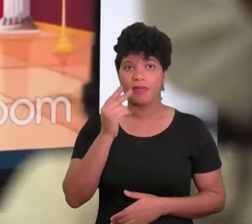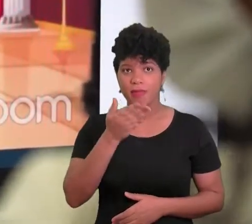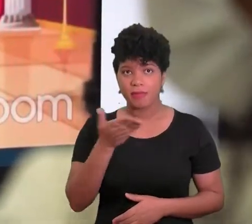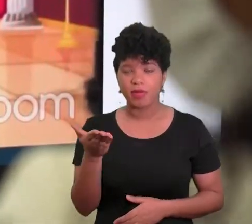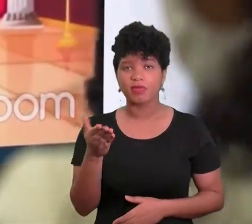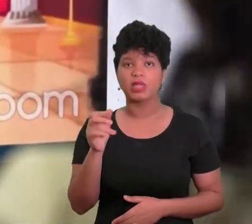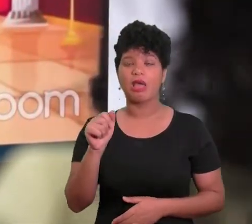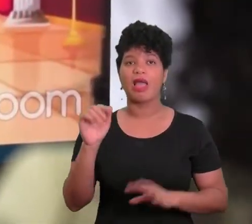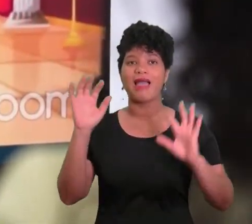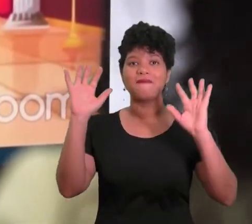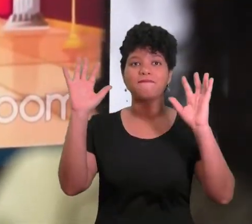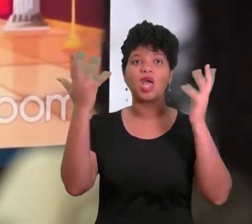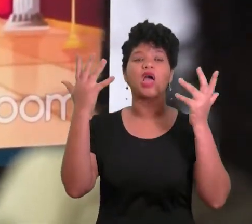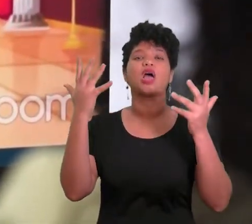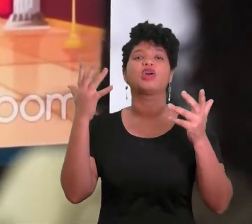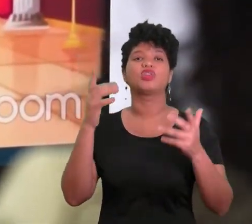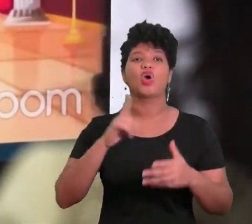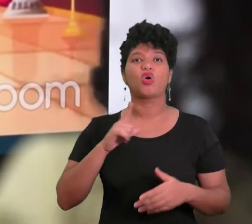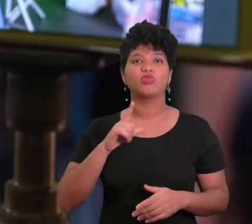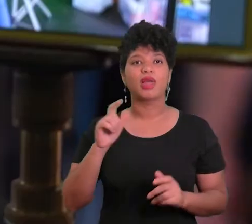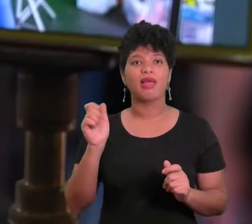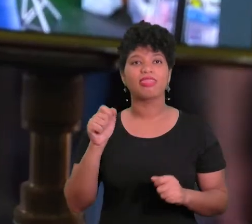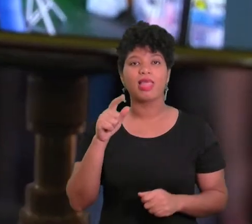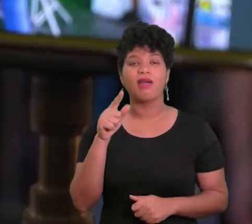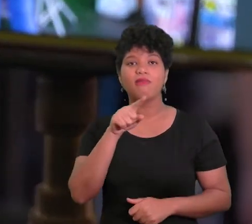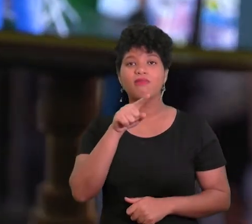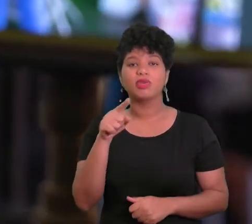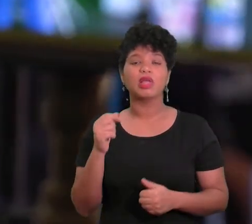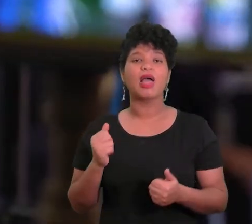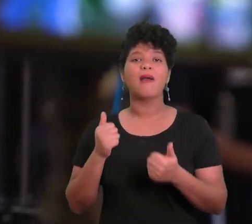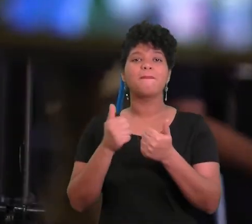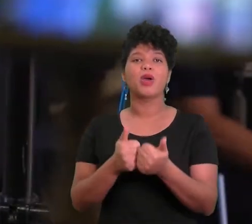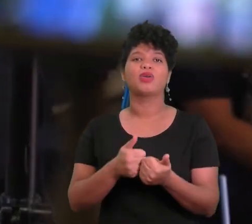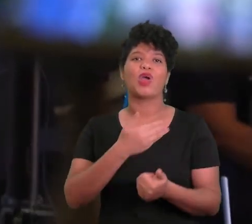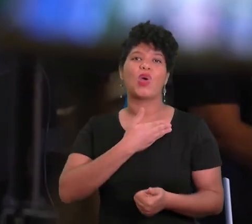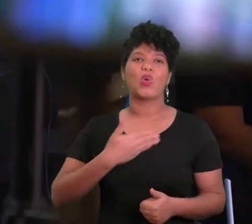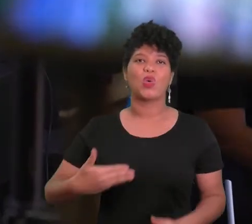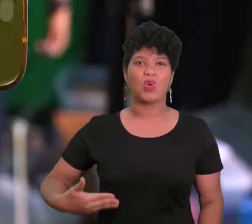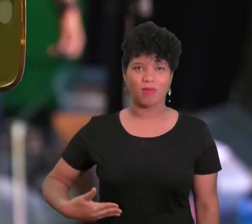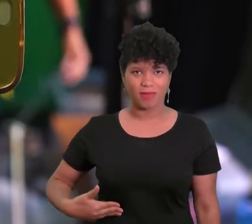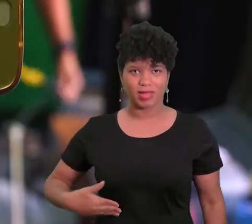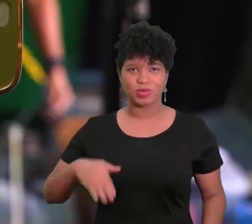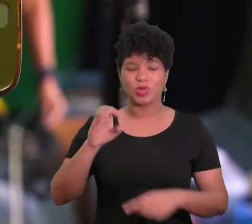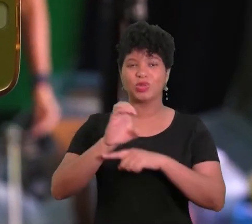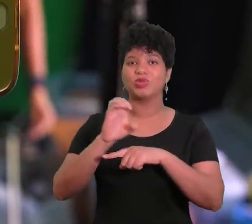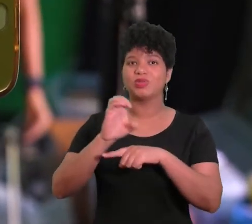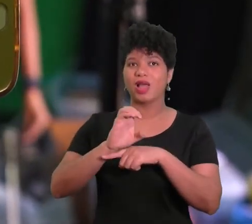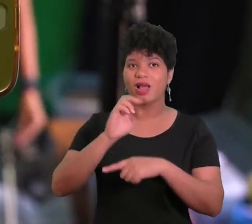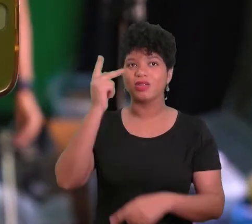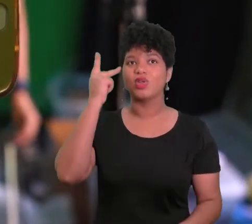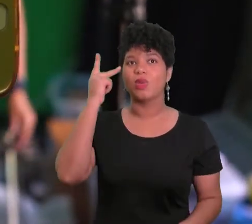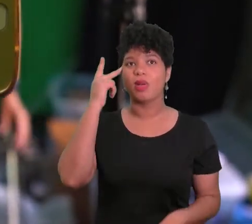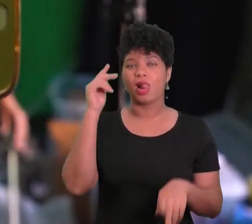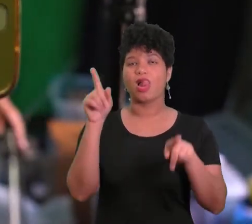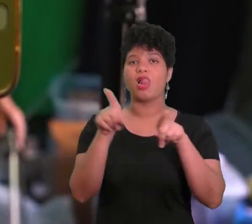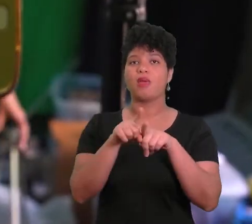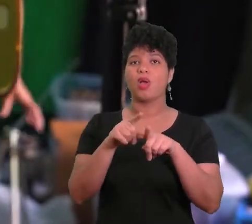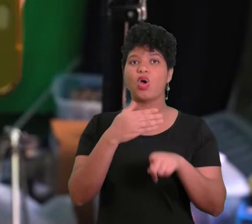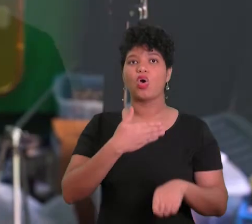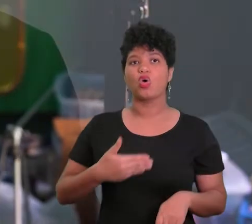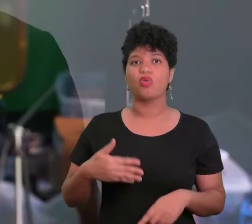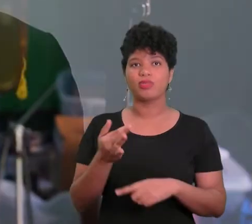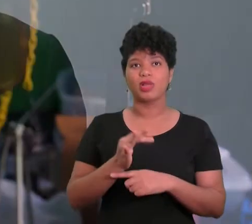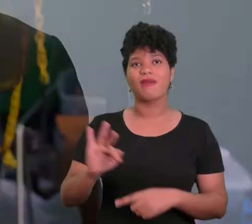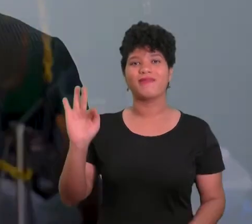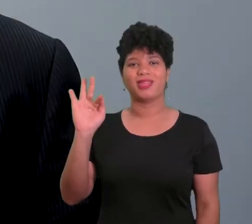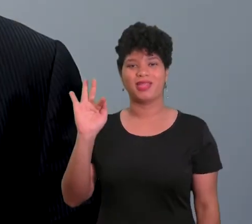festival ele acontece graças ao apoio do governo do estado de São Paulo e do governo federal.